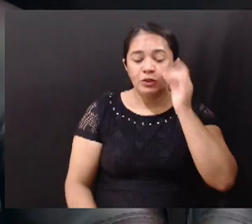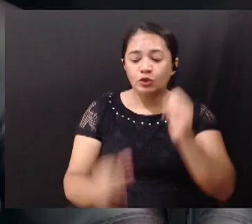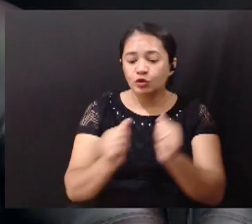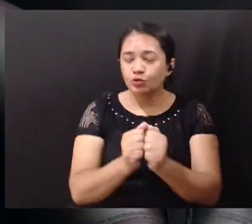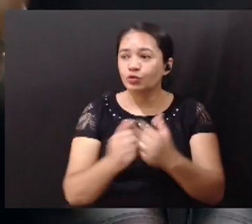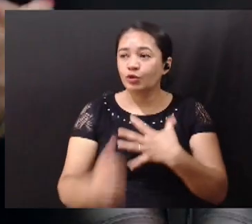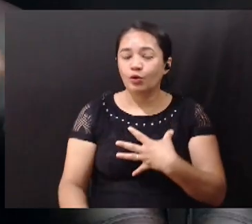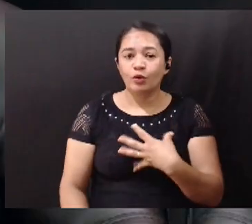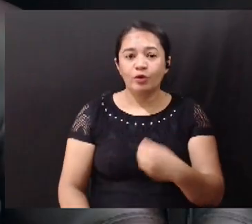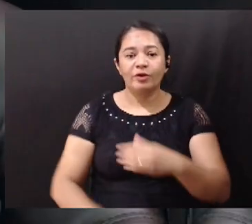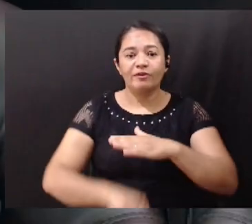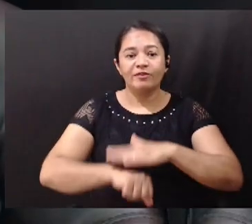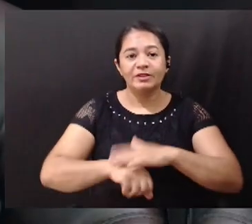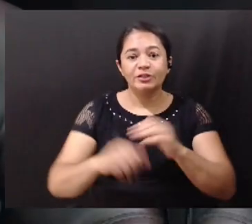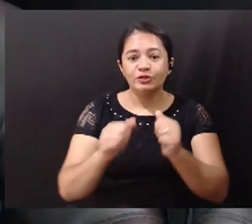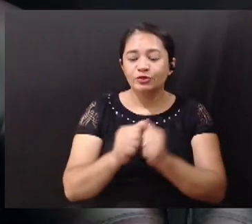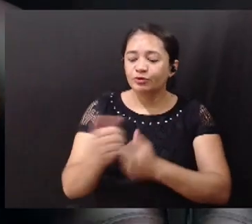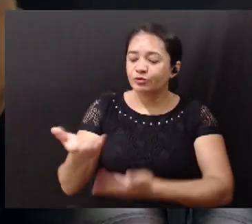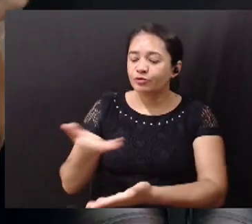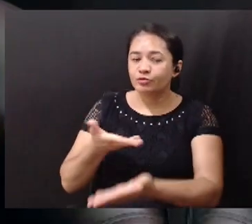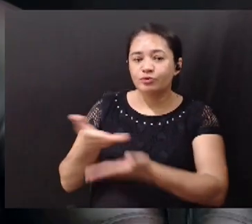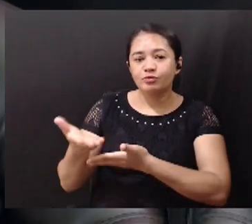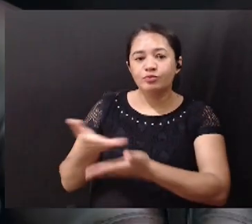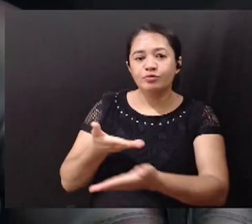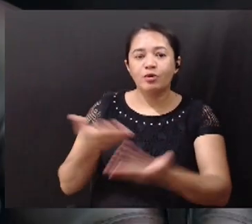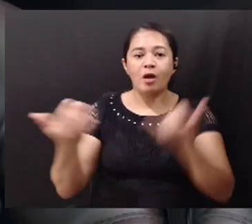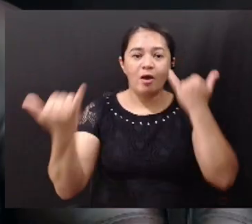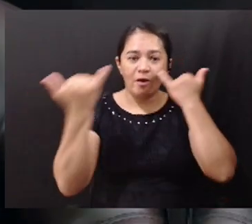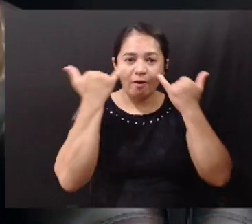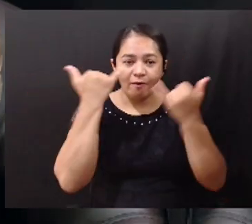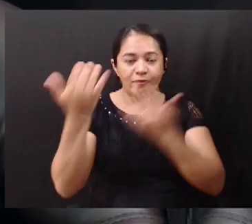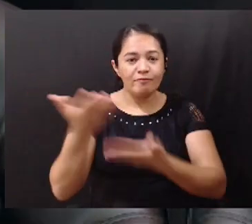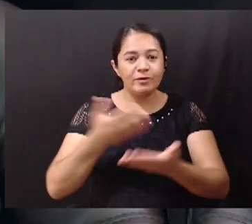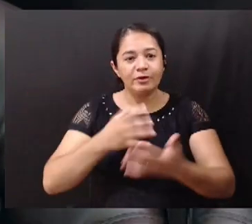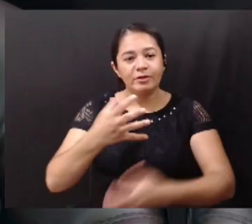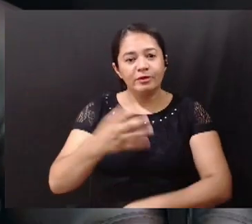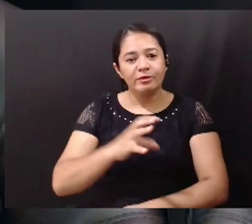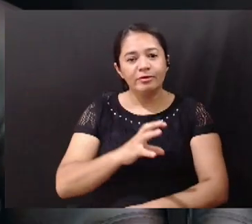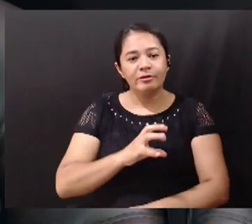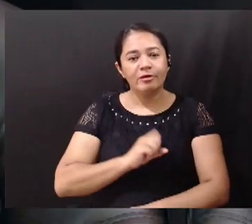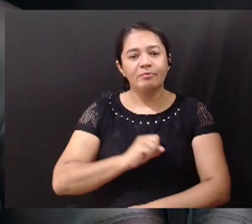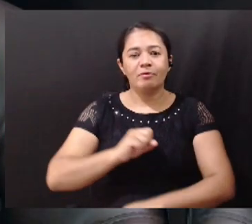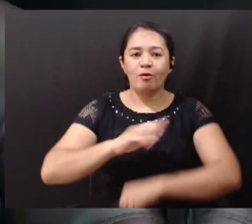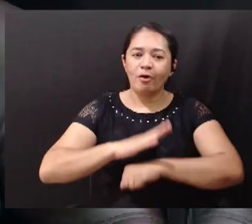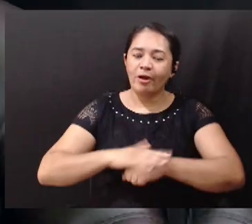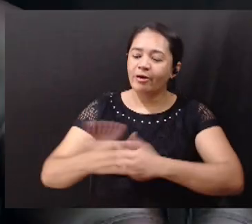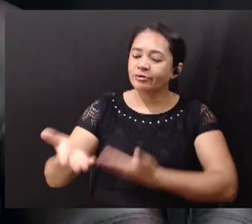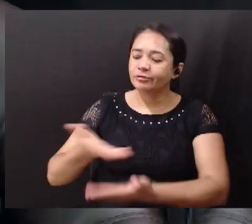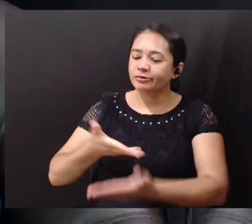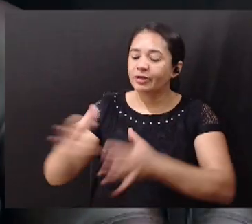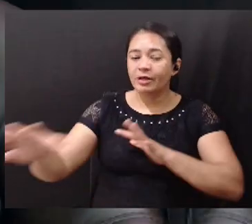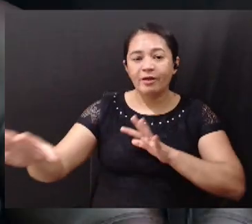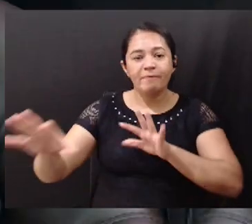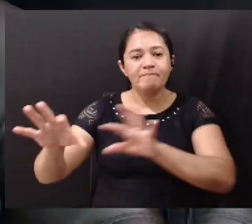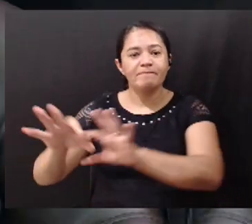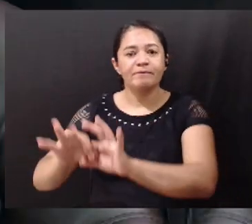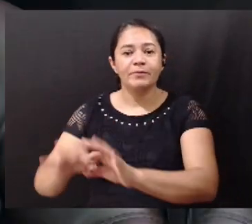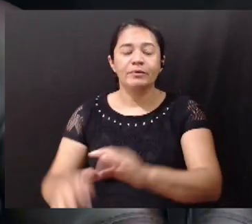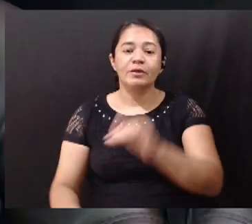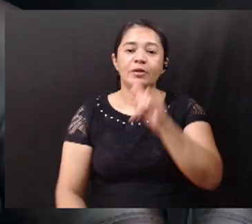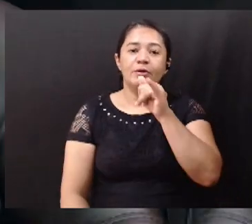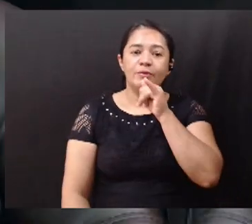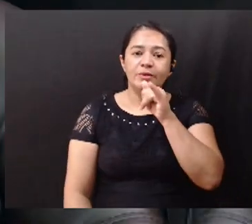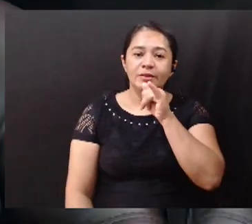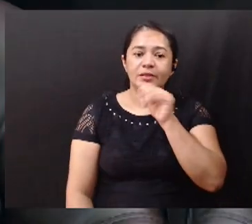com eles, trocando informações, trocando afeto, se vinculando mais com o seu filho. Um exemplo que eu posso dar é que, às